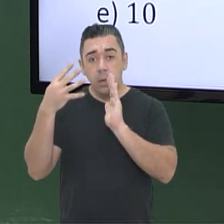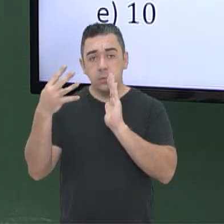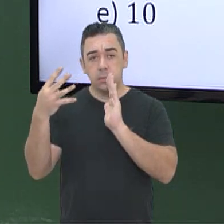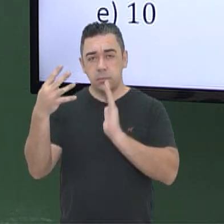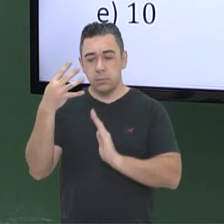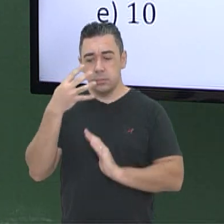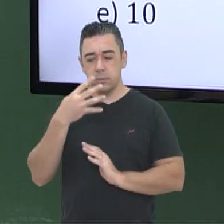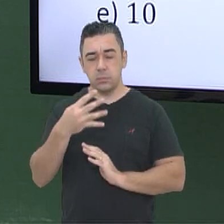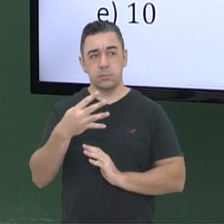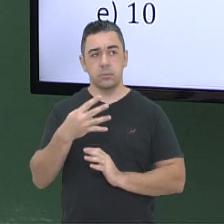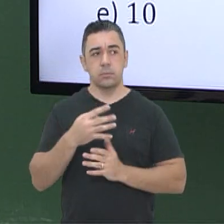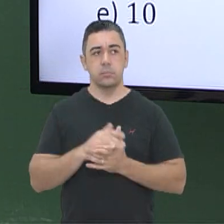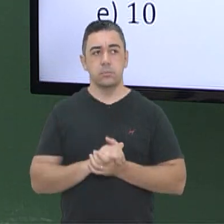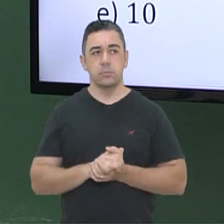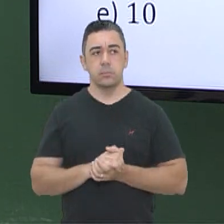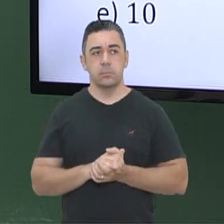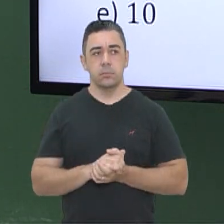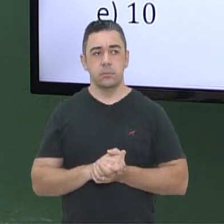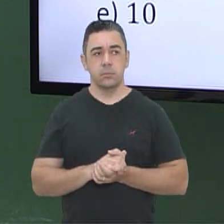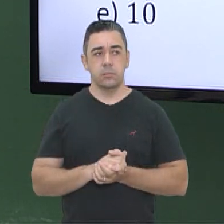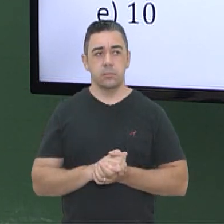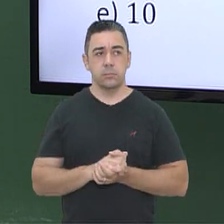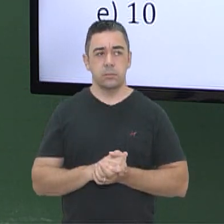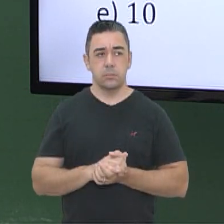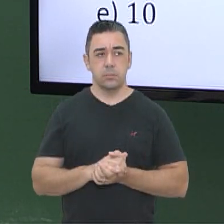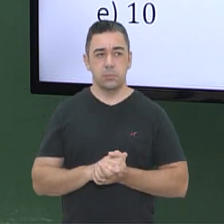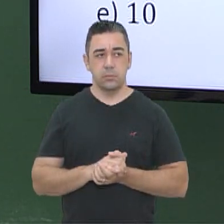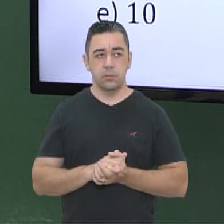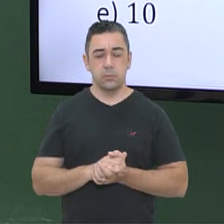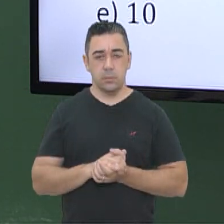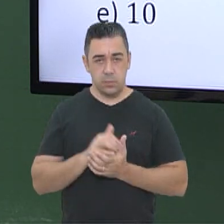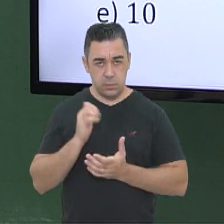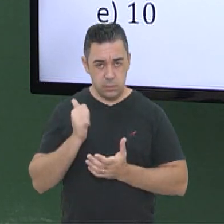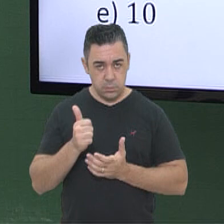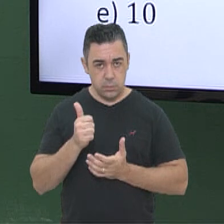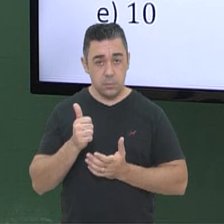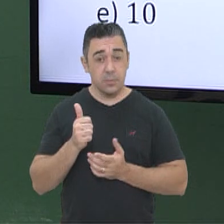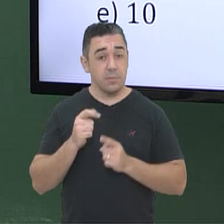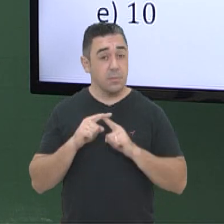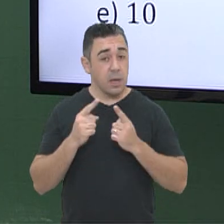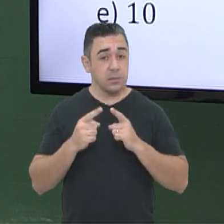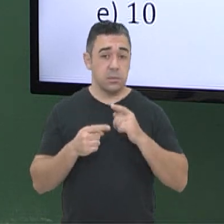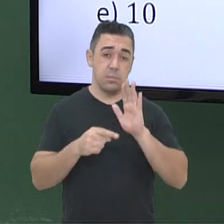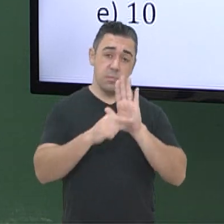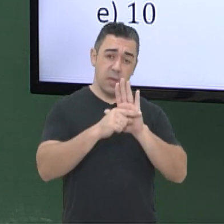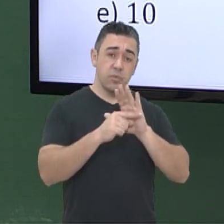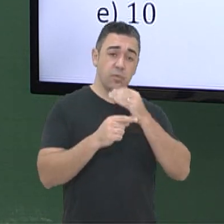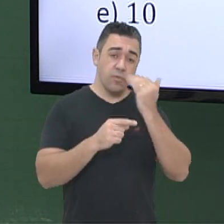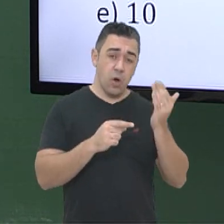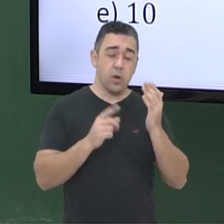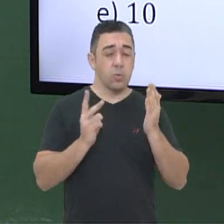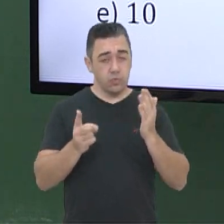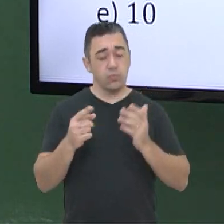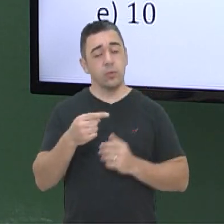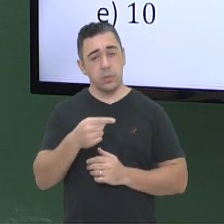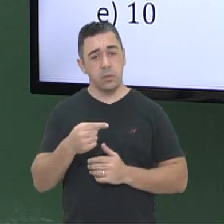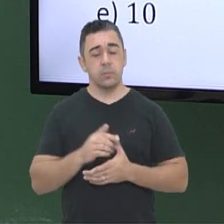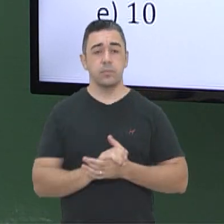então aqui, isso aqui, fica positivo, fica 4. Tá? Só que como tem um menos ali fora, ficou